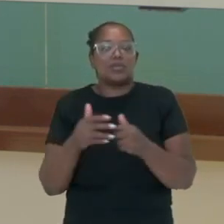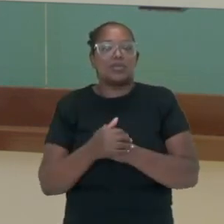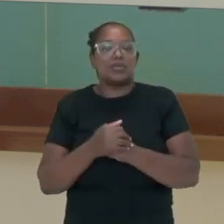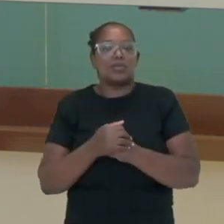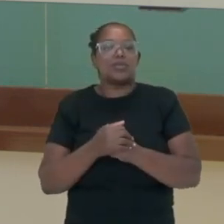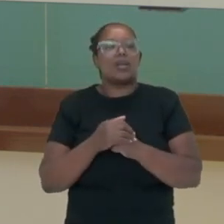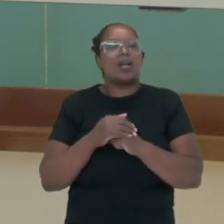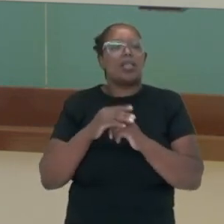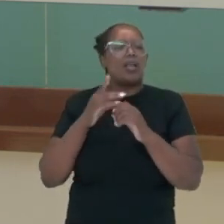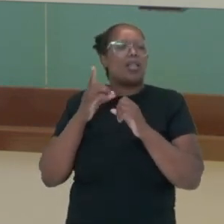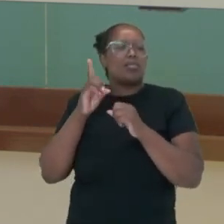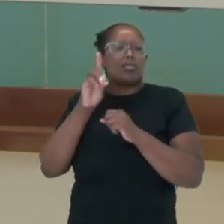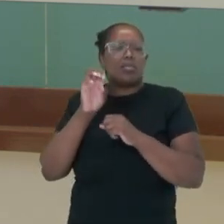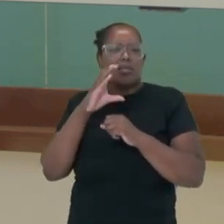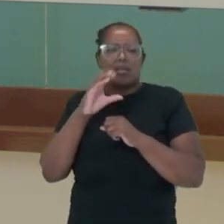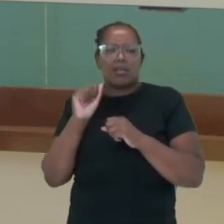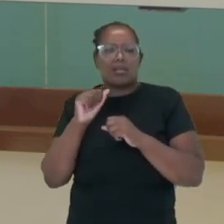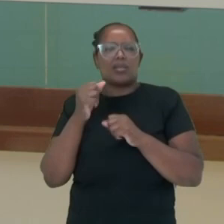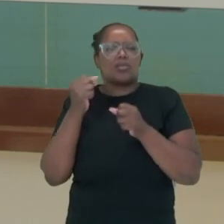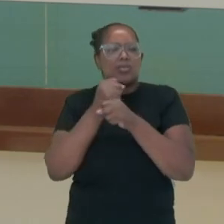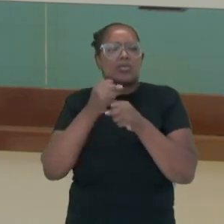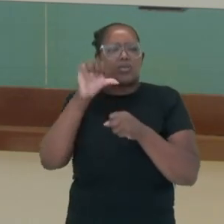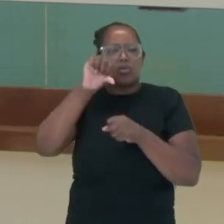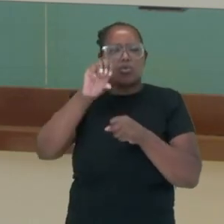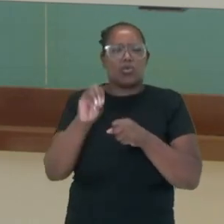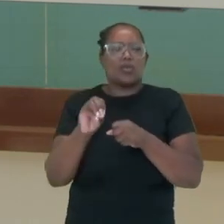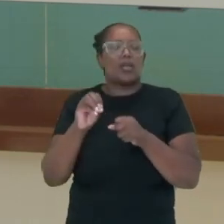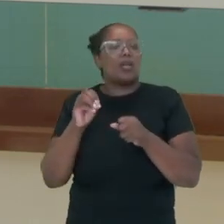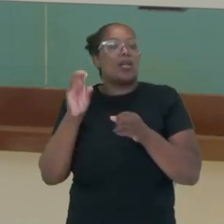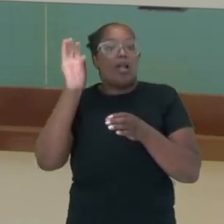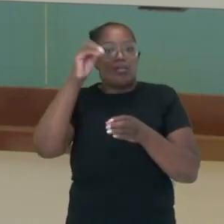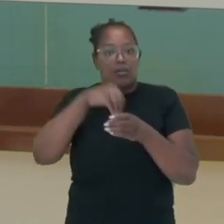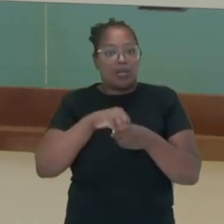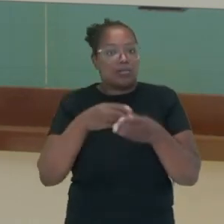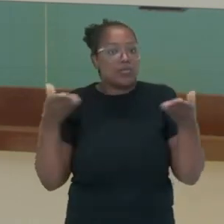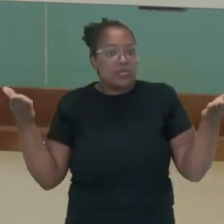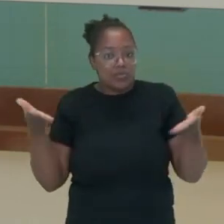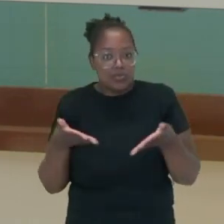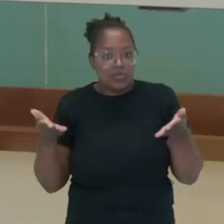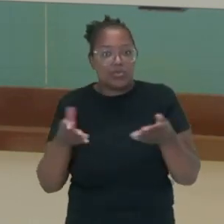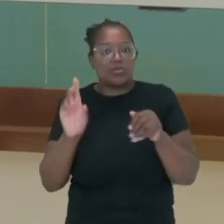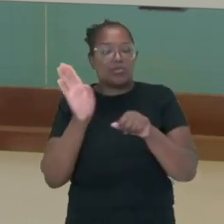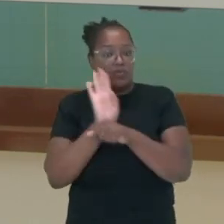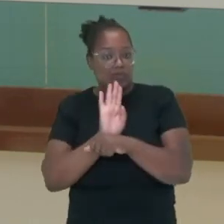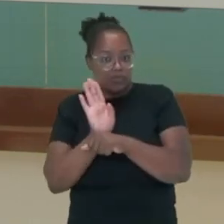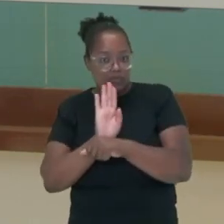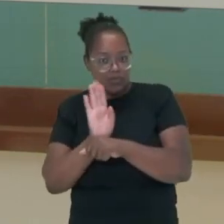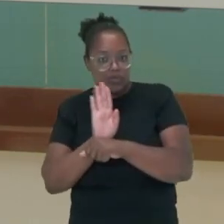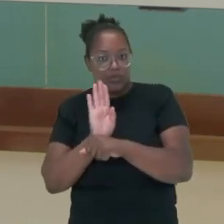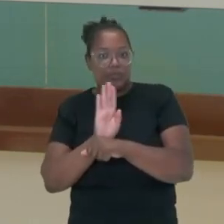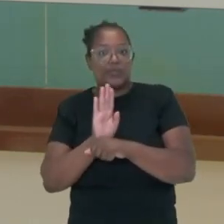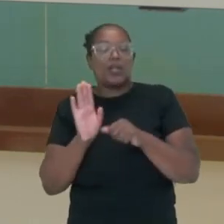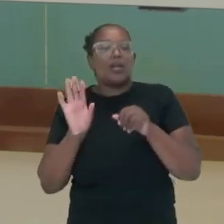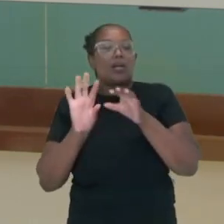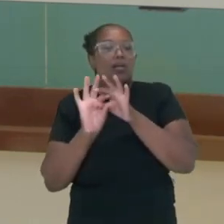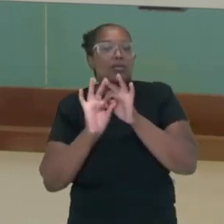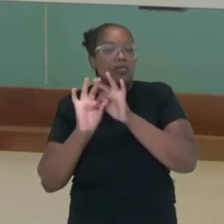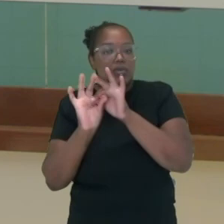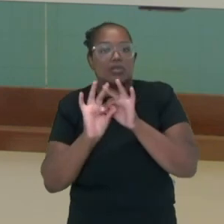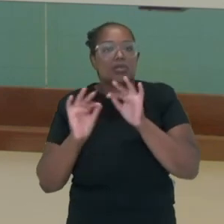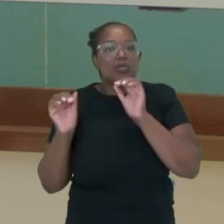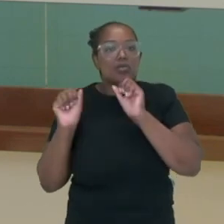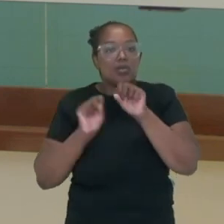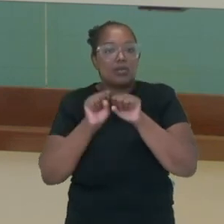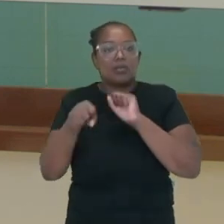próxima década de 90. Dentro dessa perspectiva, nesse vídeo falamos sobre o processo de formação da União Soviética e sua